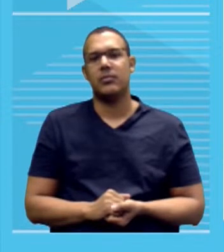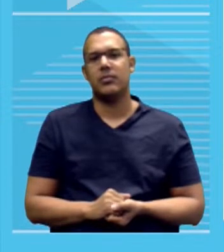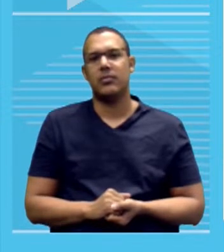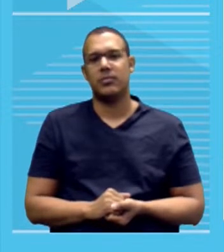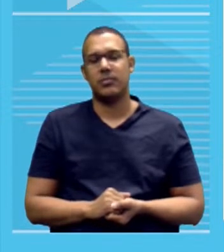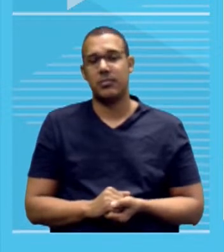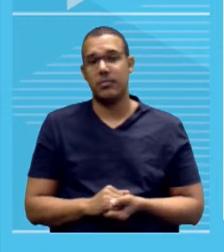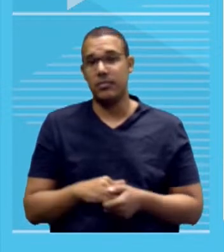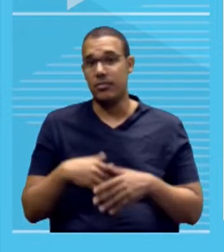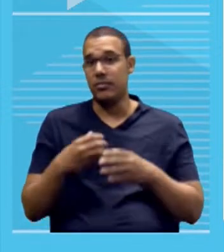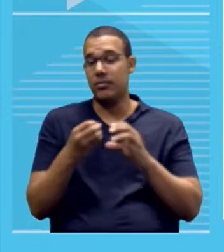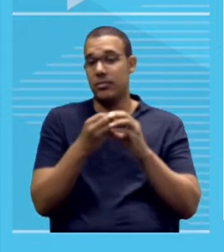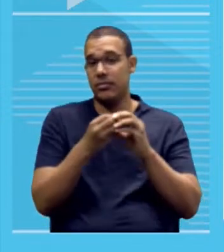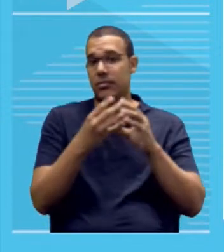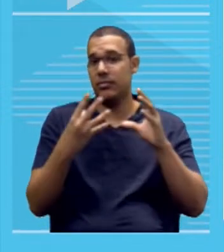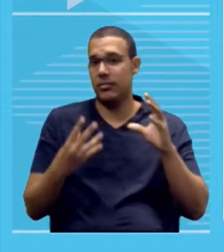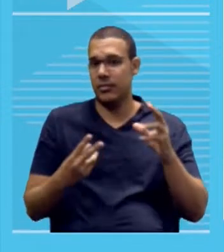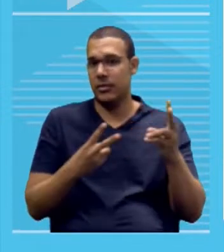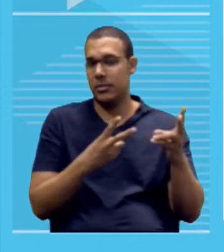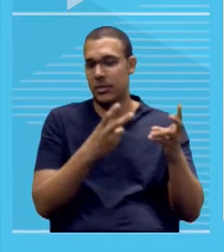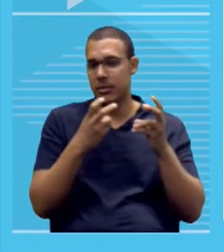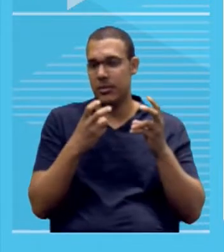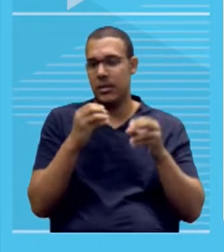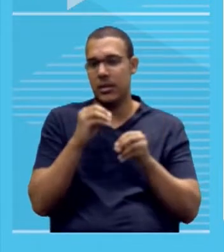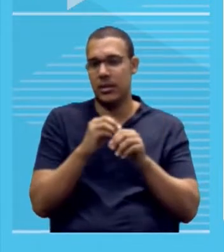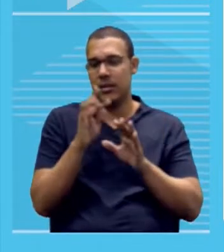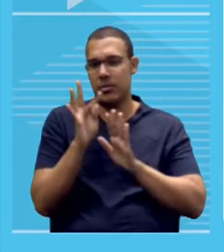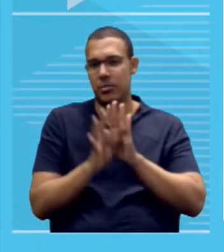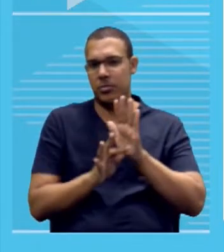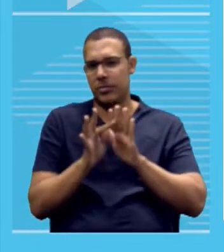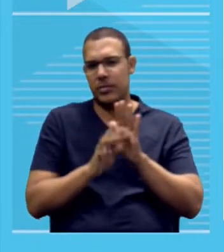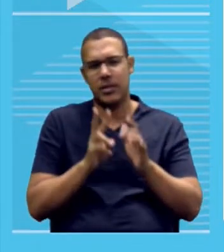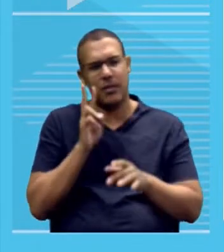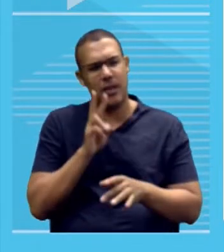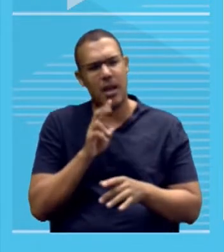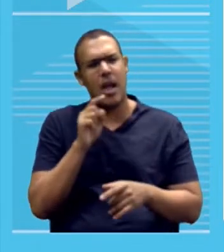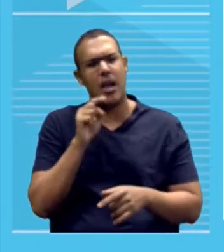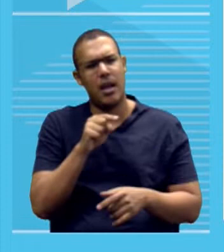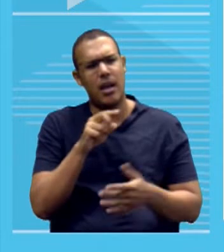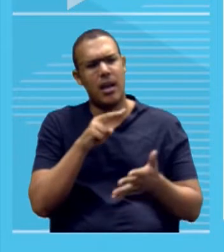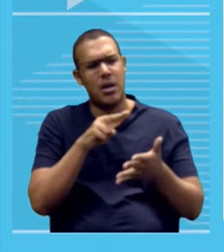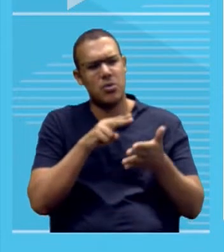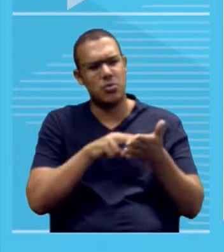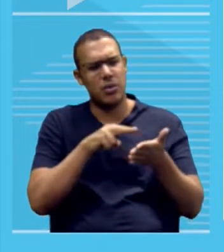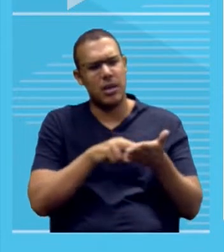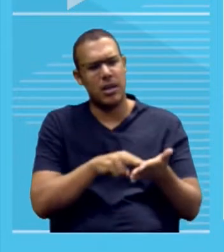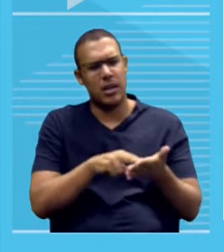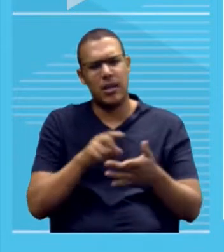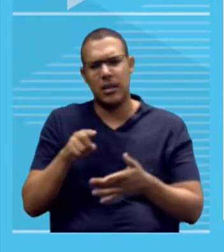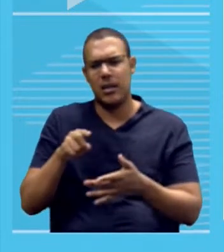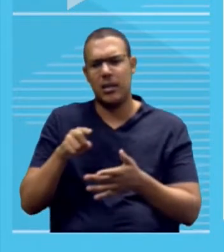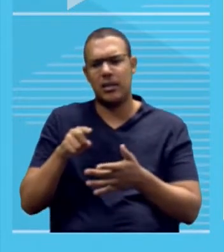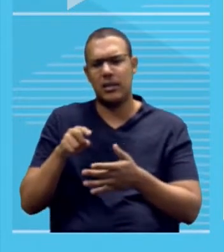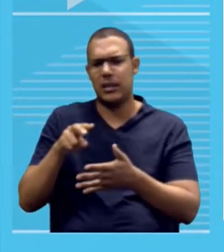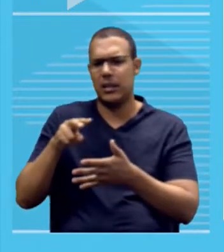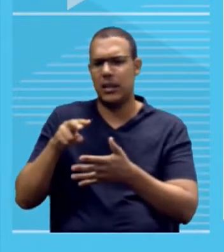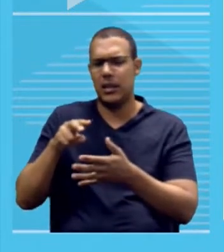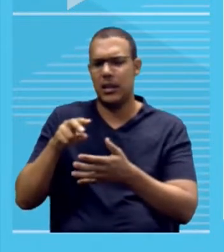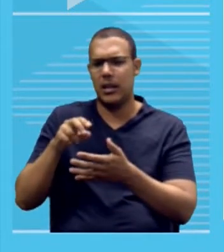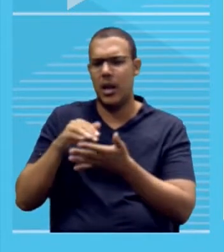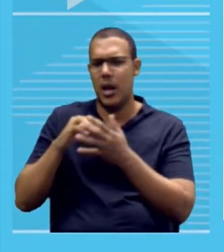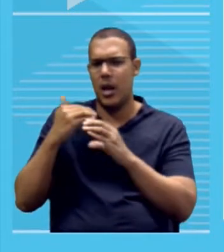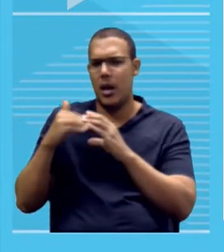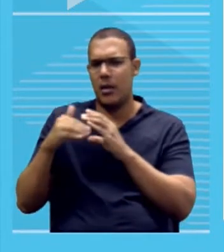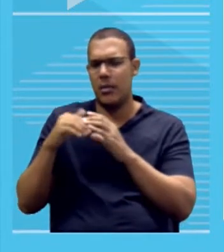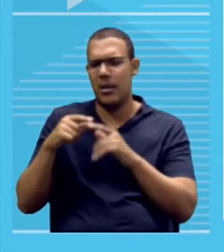essas características que você tem que olhar no texto tem que perceber Olha isso aqui é uma carta ou não isso aqui é um e-mail talvez não isso aqui seja uma conversa